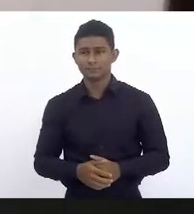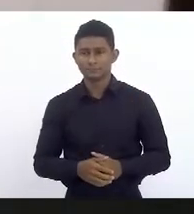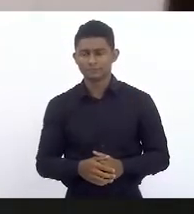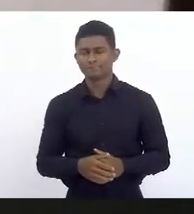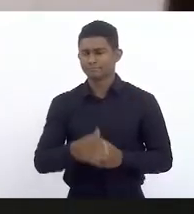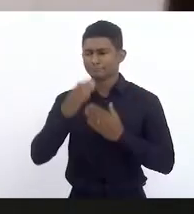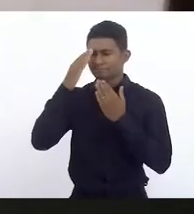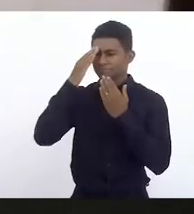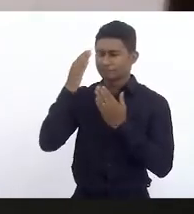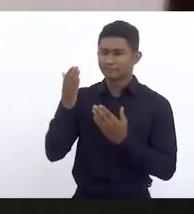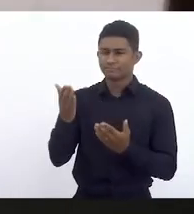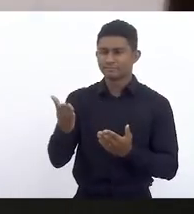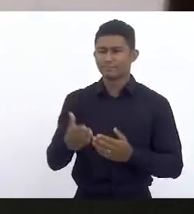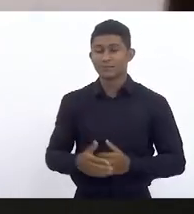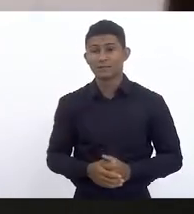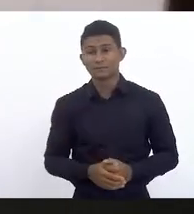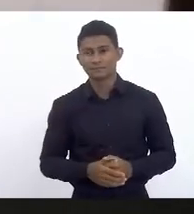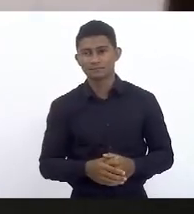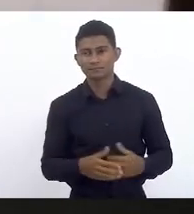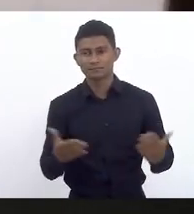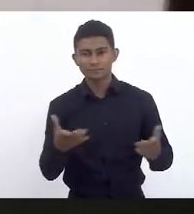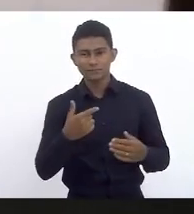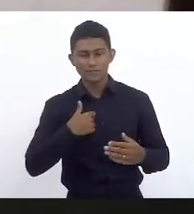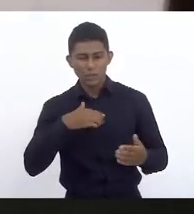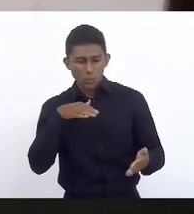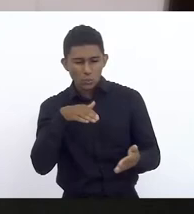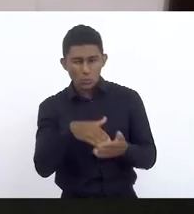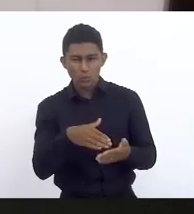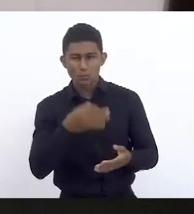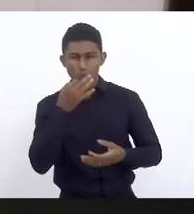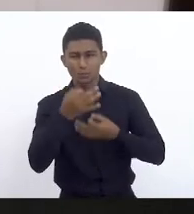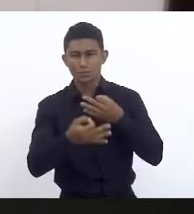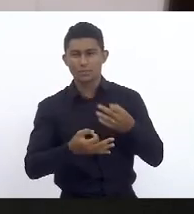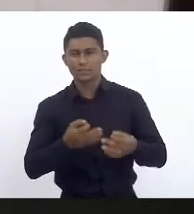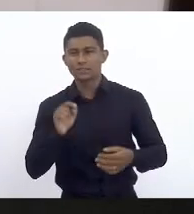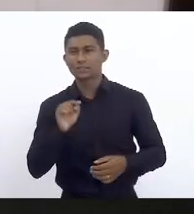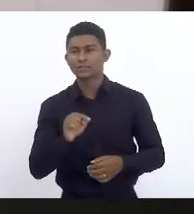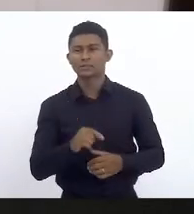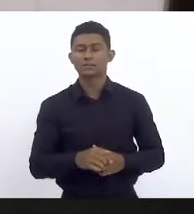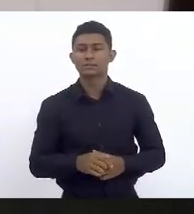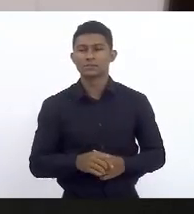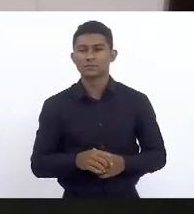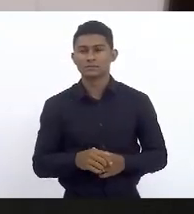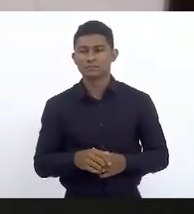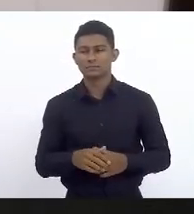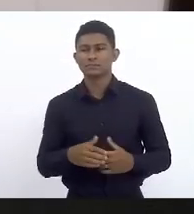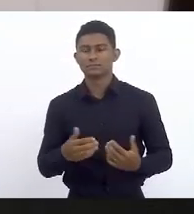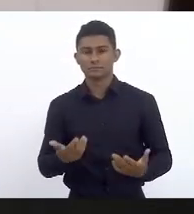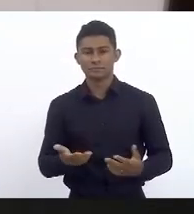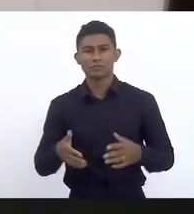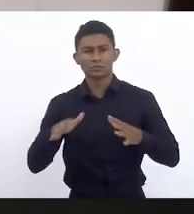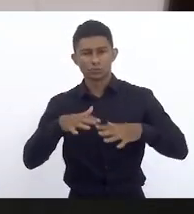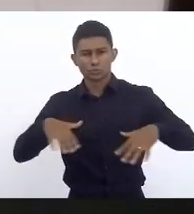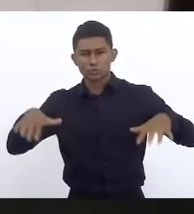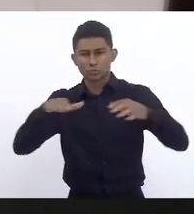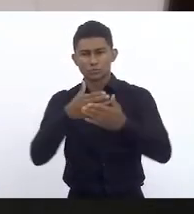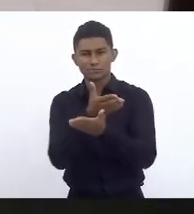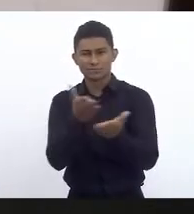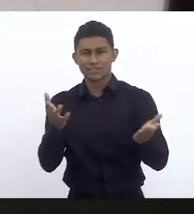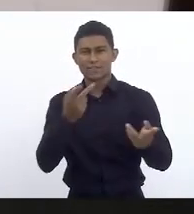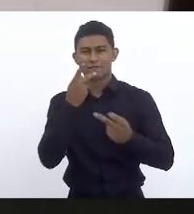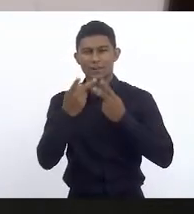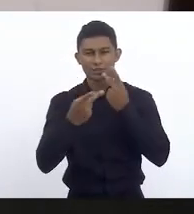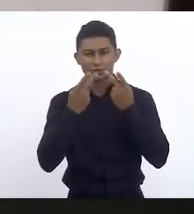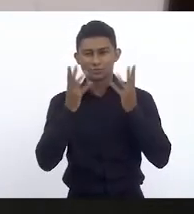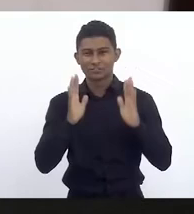Obrigado, Mauro Osório. Vou fazer aqui os últimos comentários sobre todos aqueles que falaram. Primeiro,